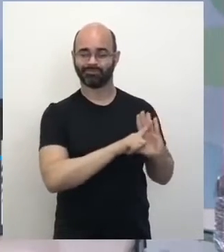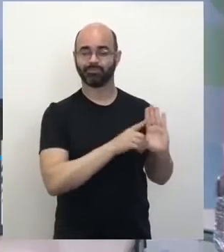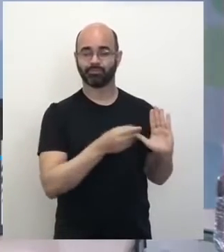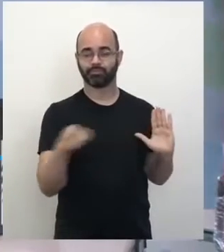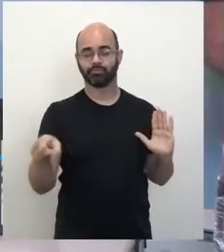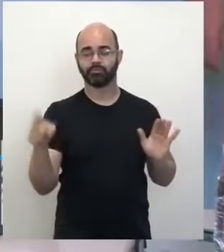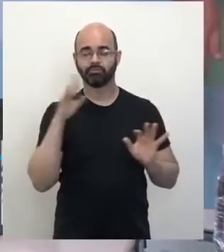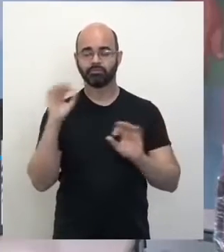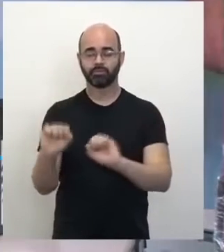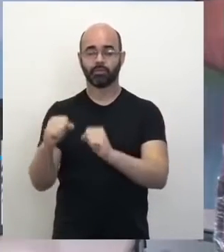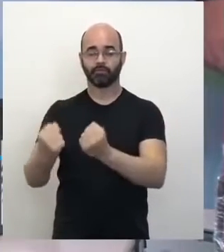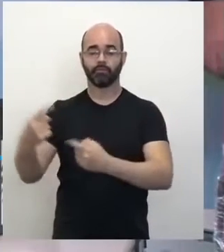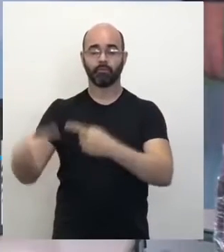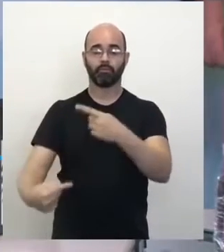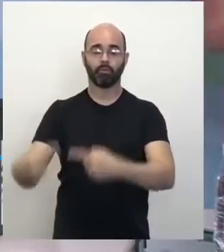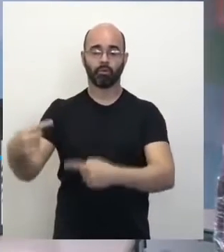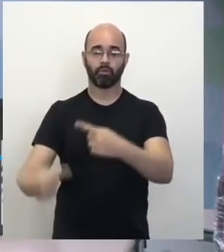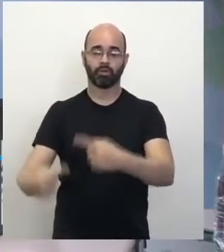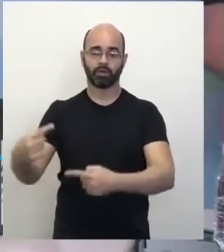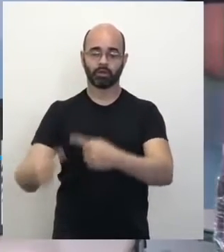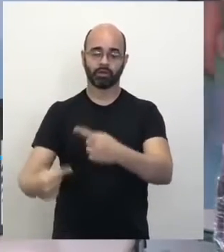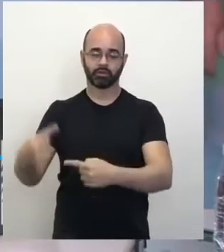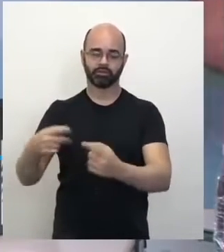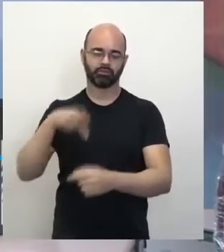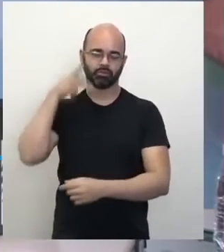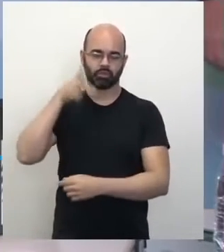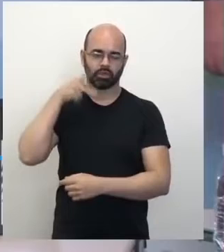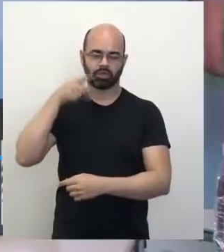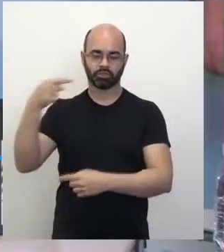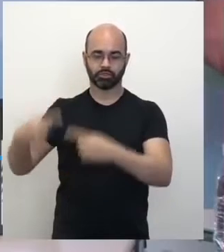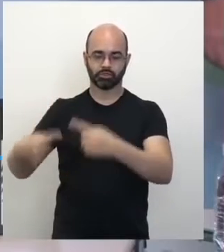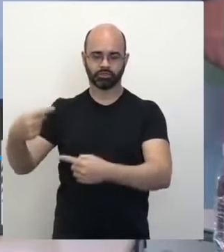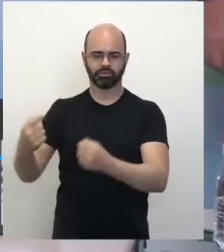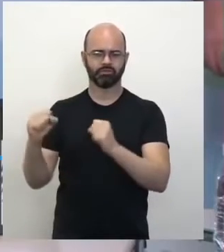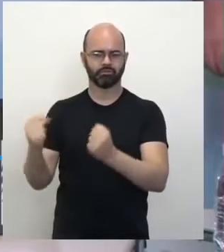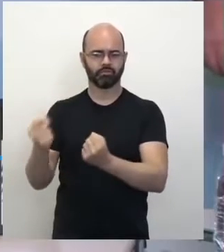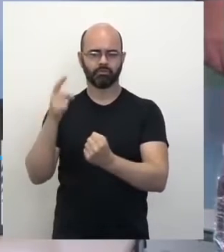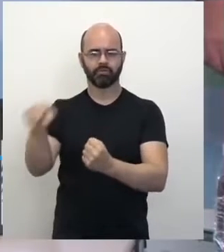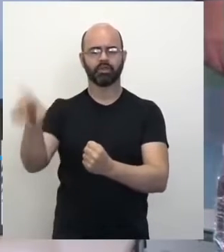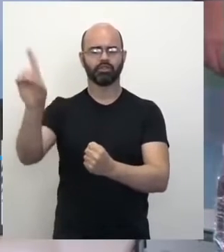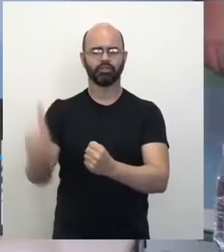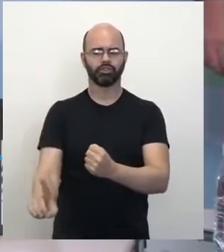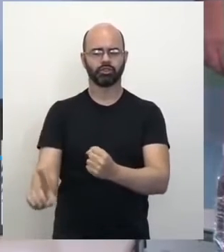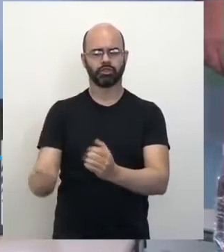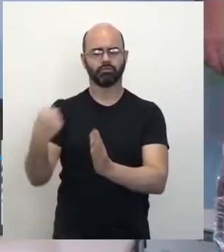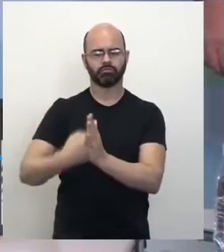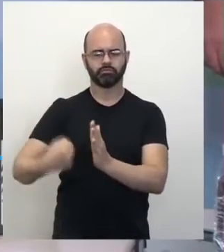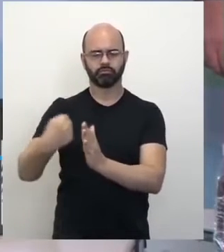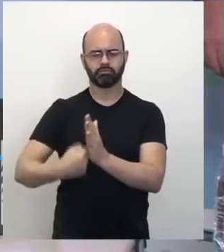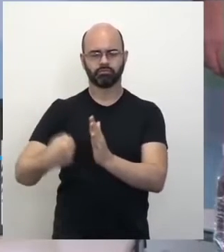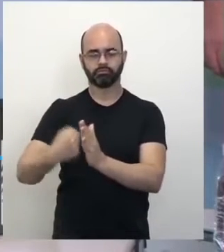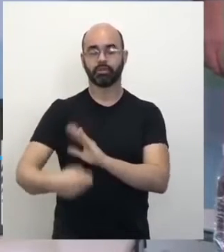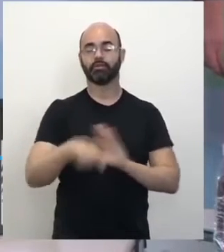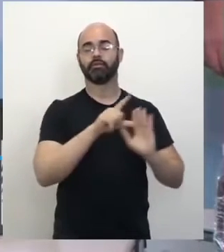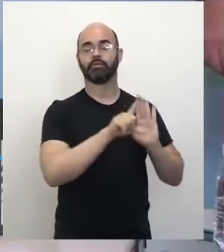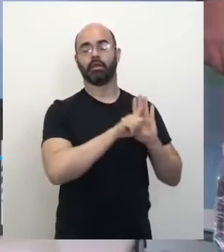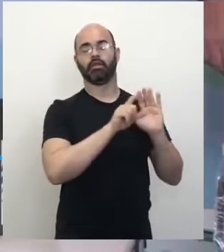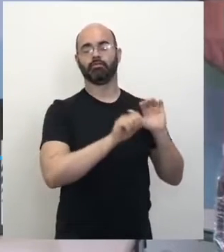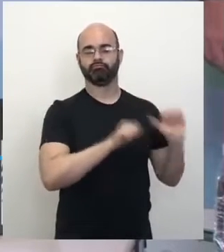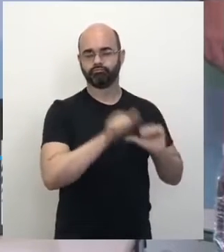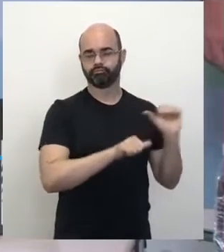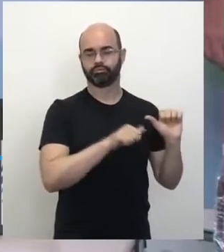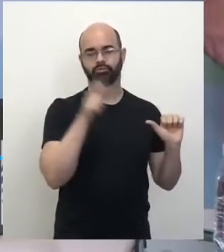criar uma força política para poder fazer valer os seus direitos, né? Porque muitas vezes é só ali